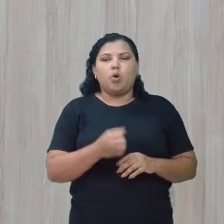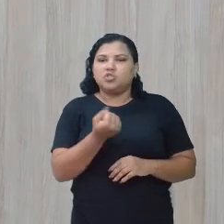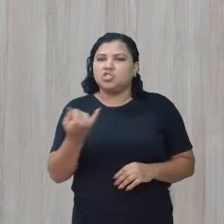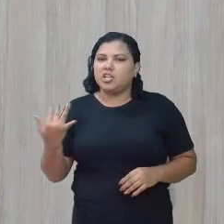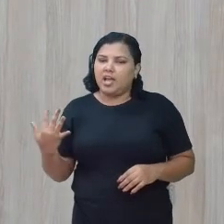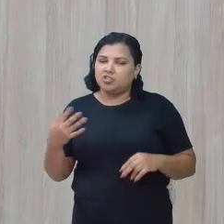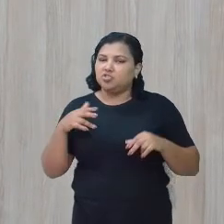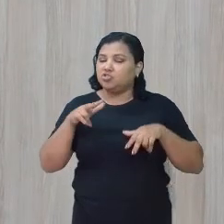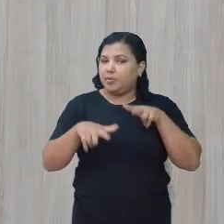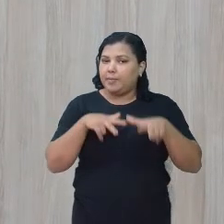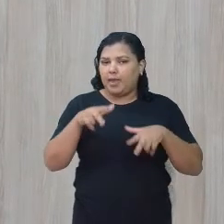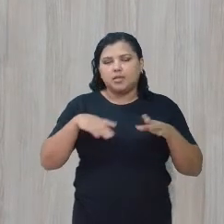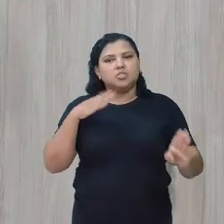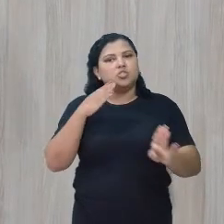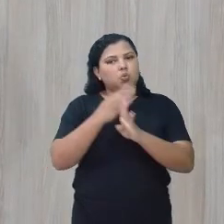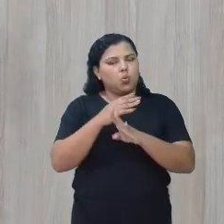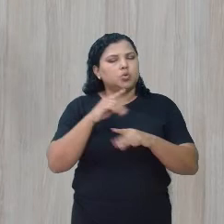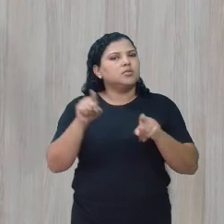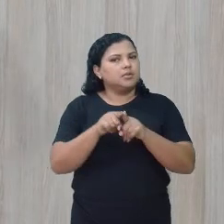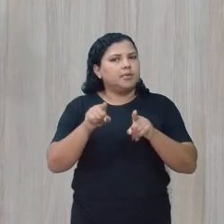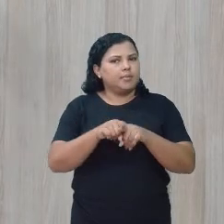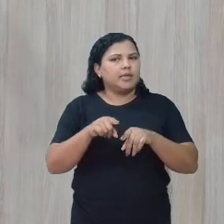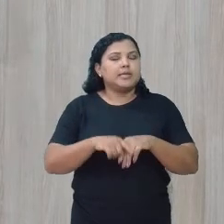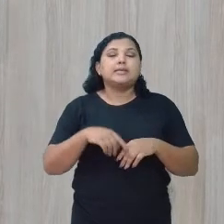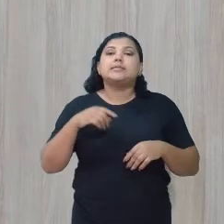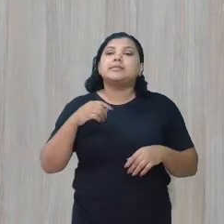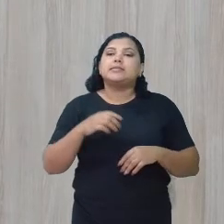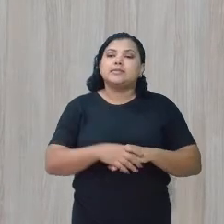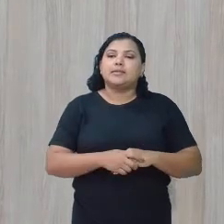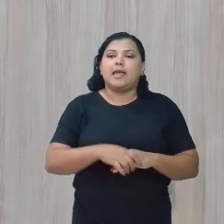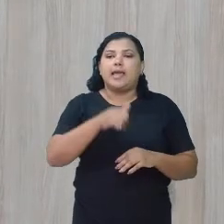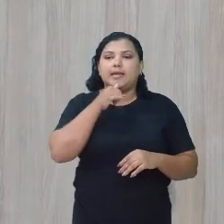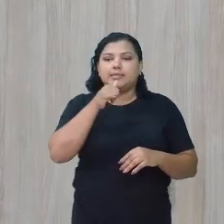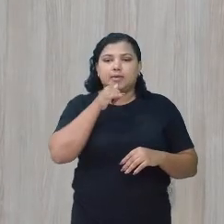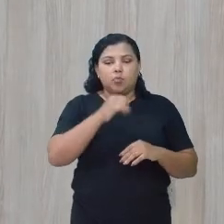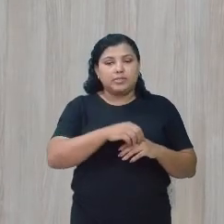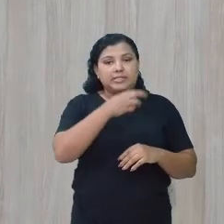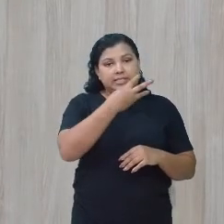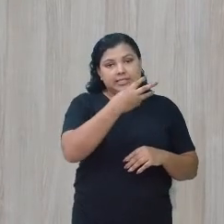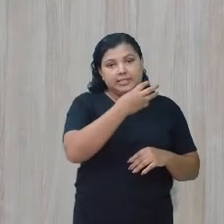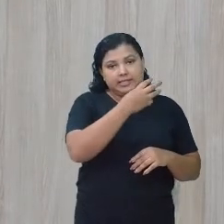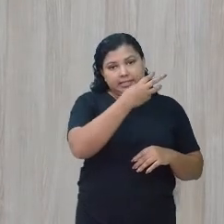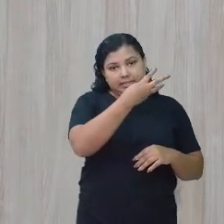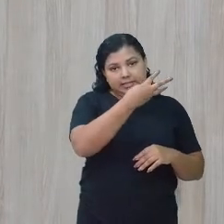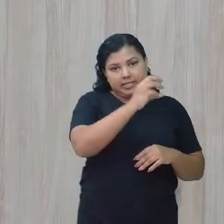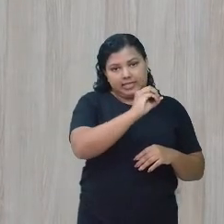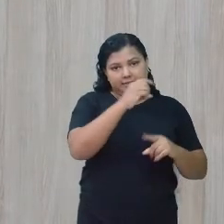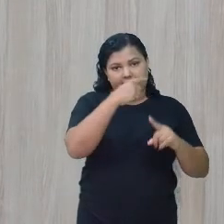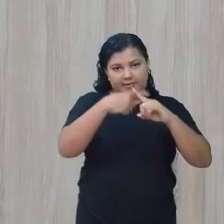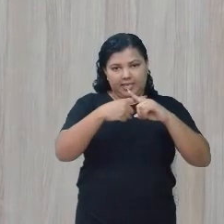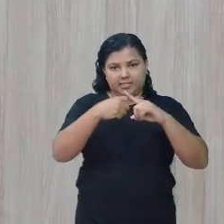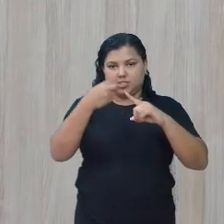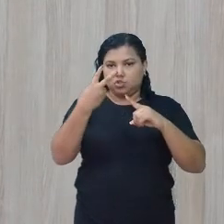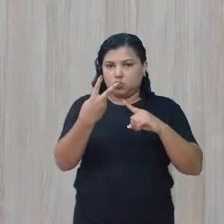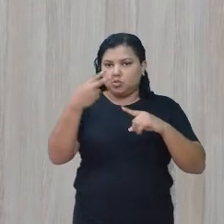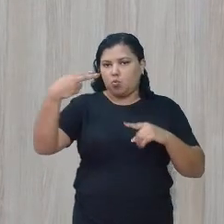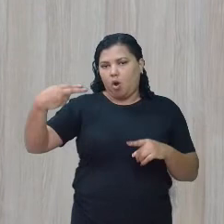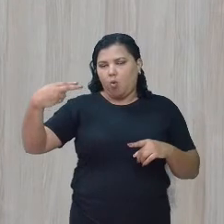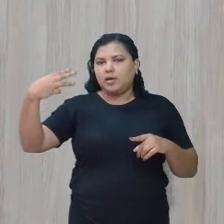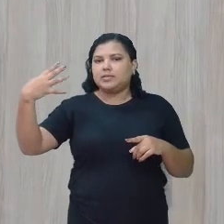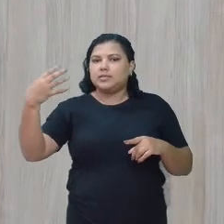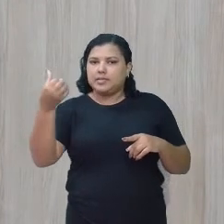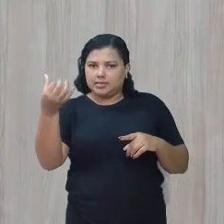a gente também encontra o valor de 100, que foi o que ele deu na questão, tá? Multiplica aí 30 por 2, dá